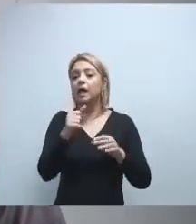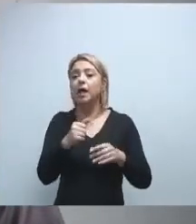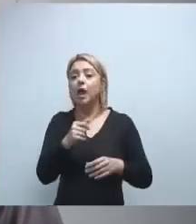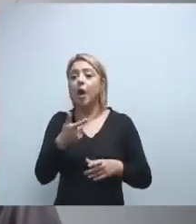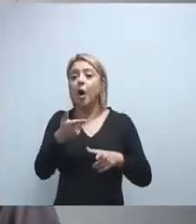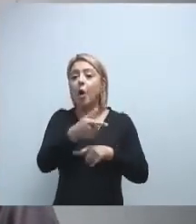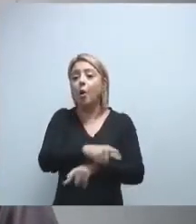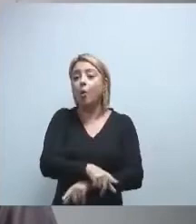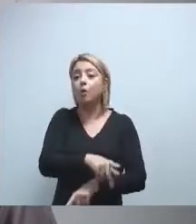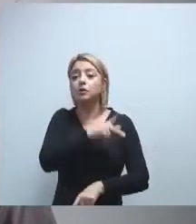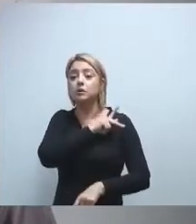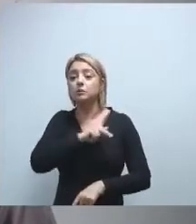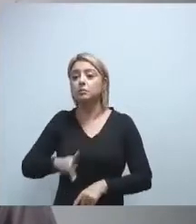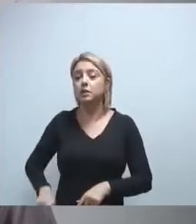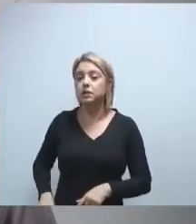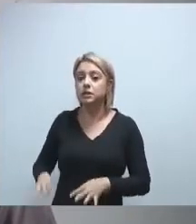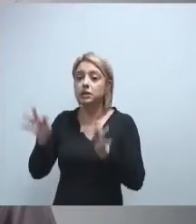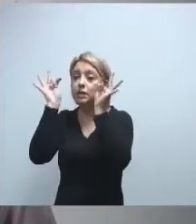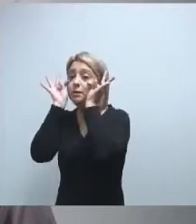tribunal